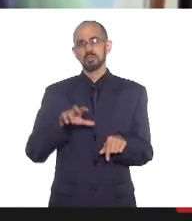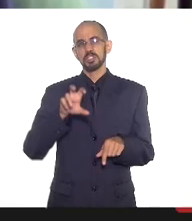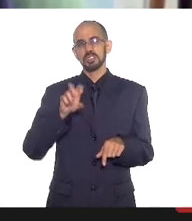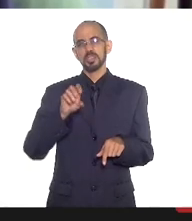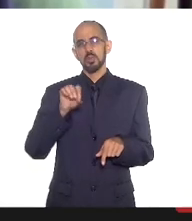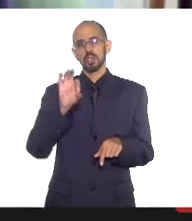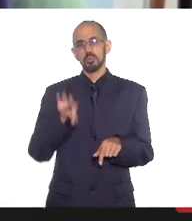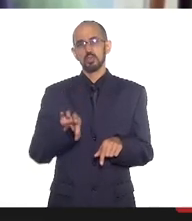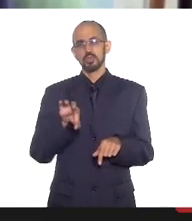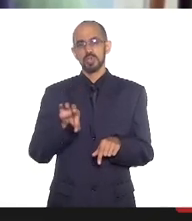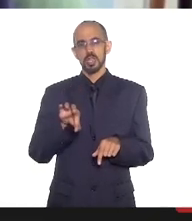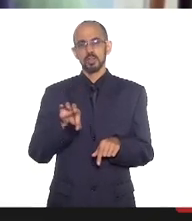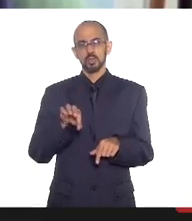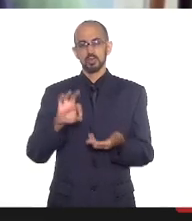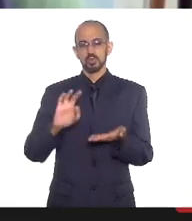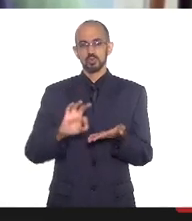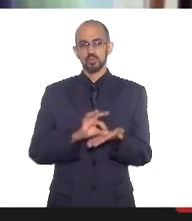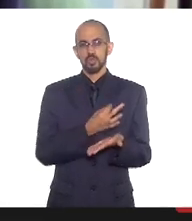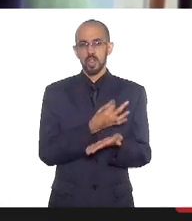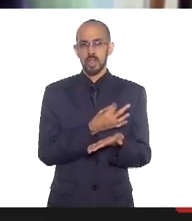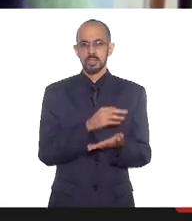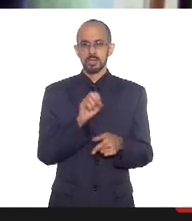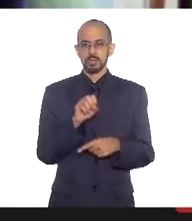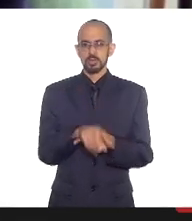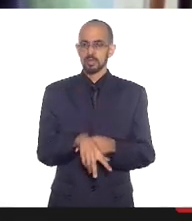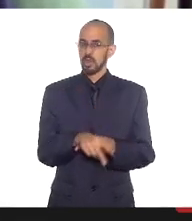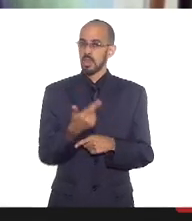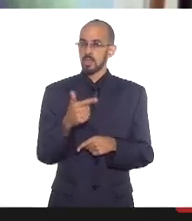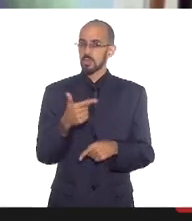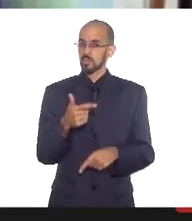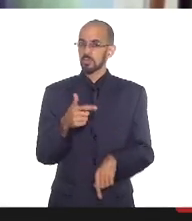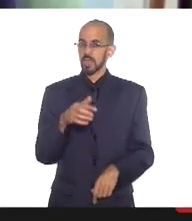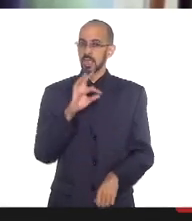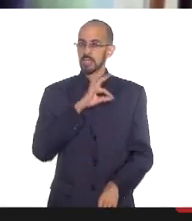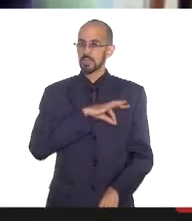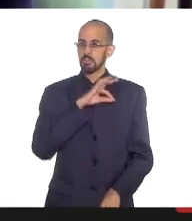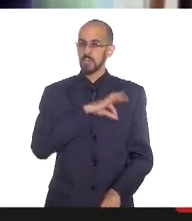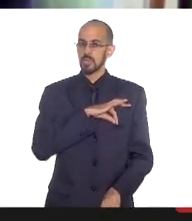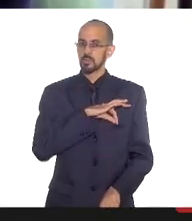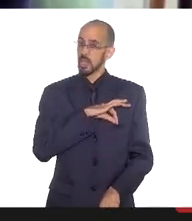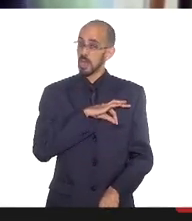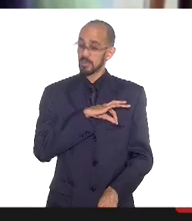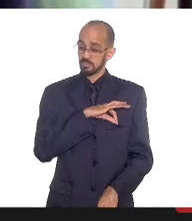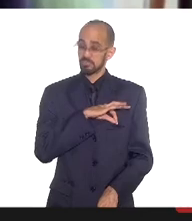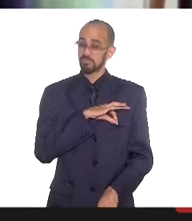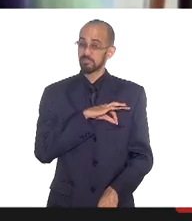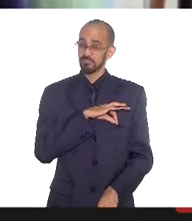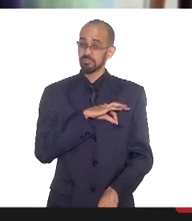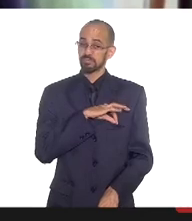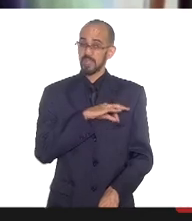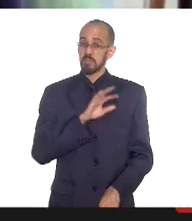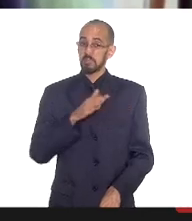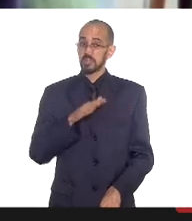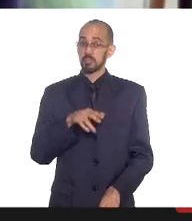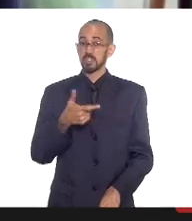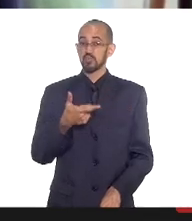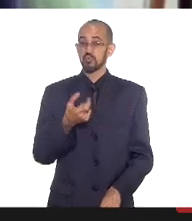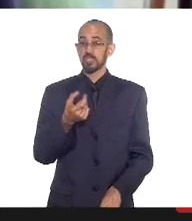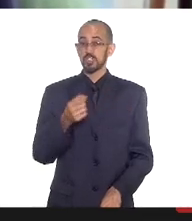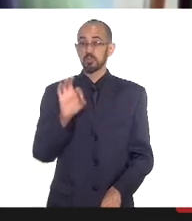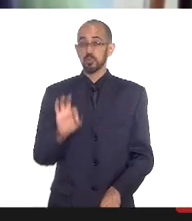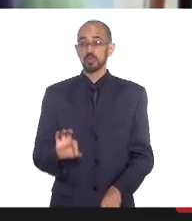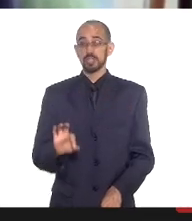e foram contratados emergencialmente não receberam um quinto das mortes de